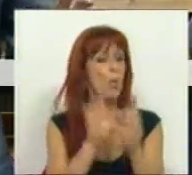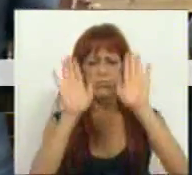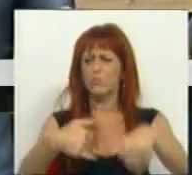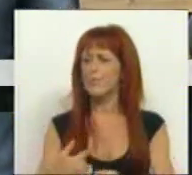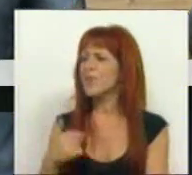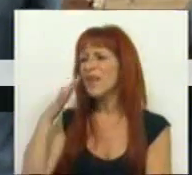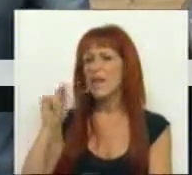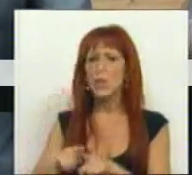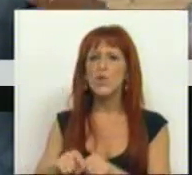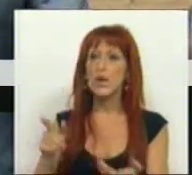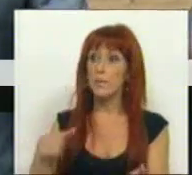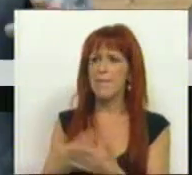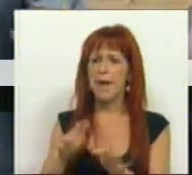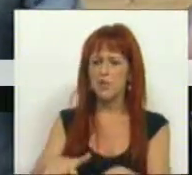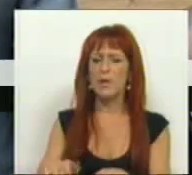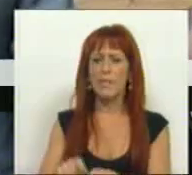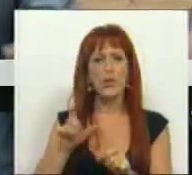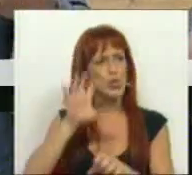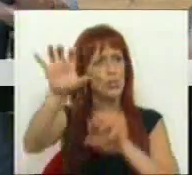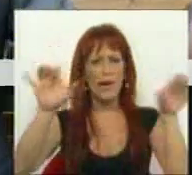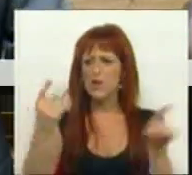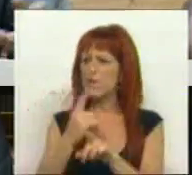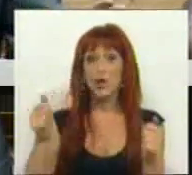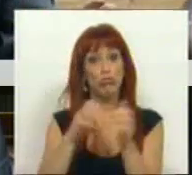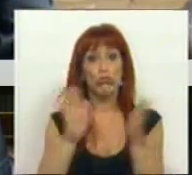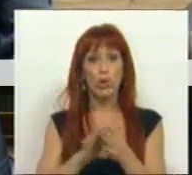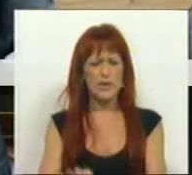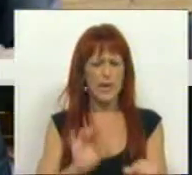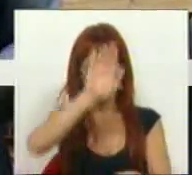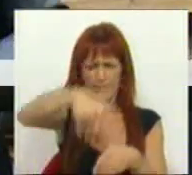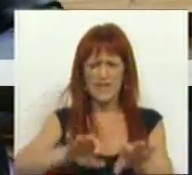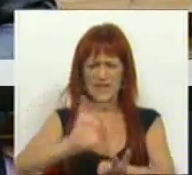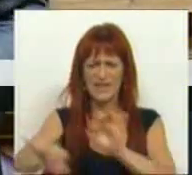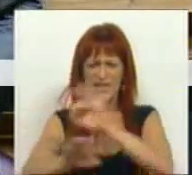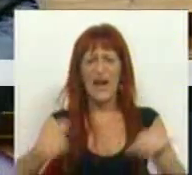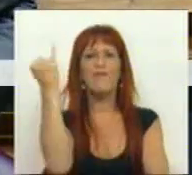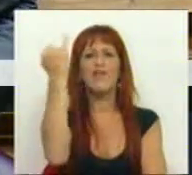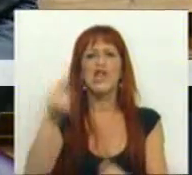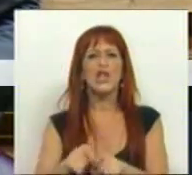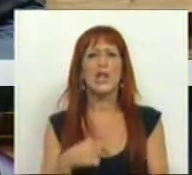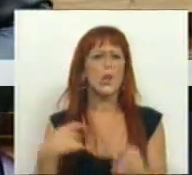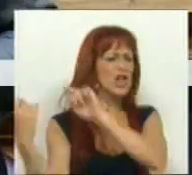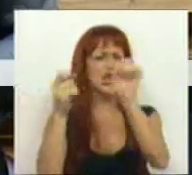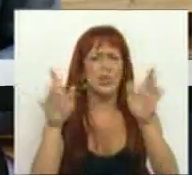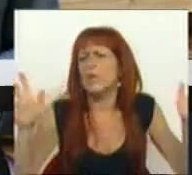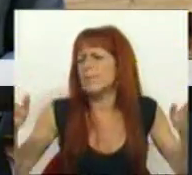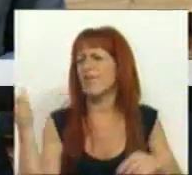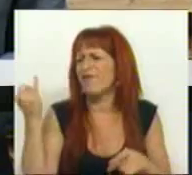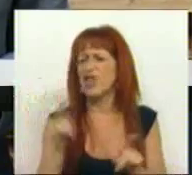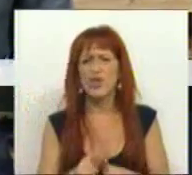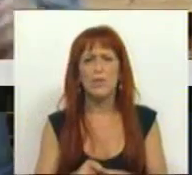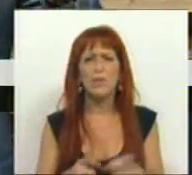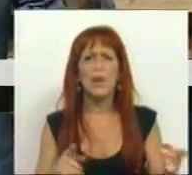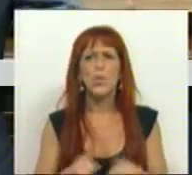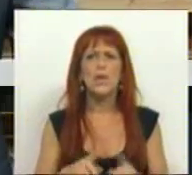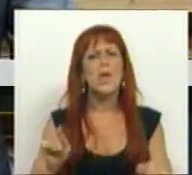tentar agora colocar também os parlamentos nacionais todos no mesmo saco, fingindo que eles discutem, para fingir que os